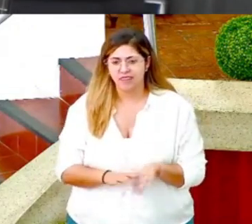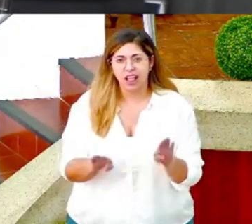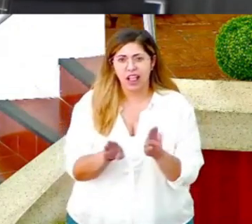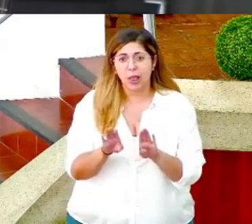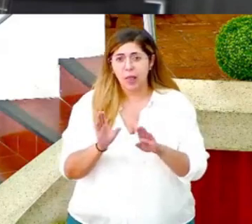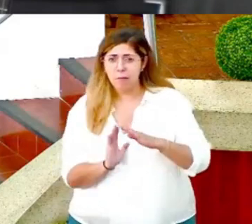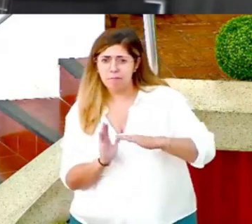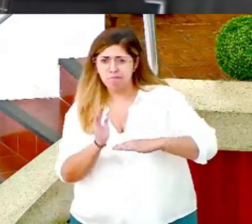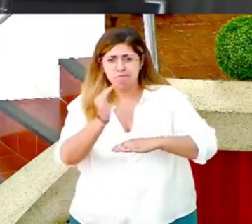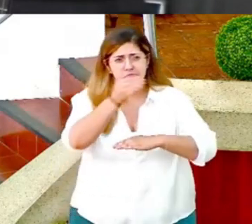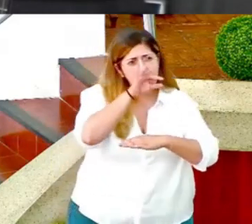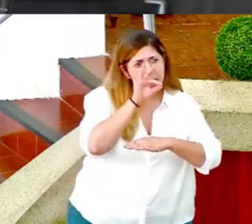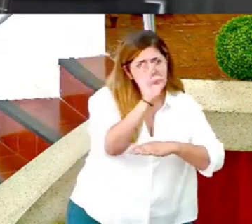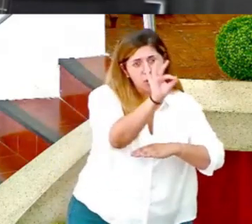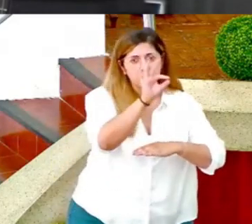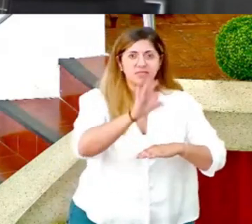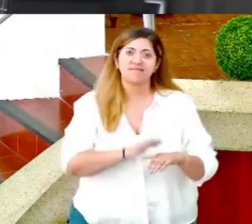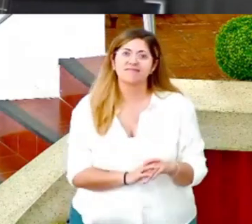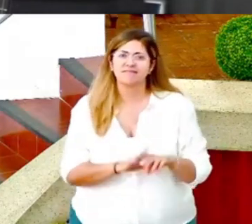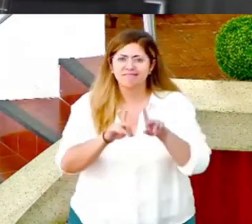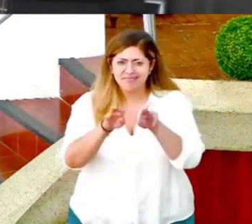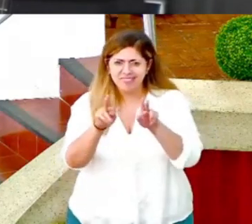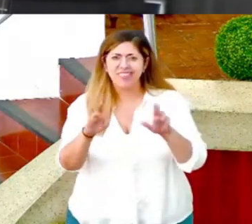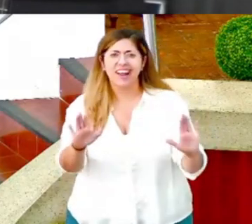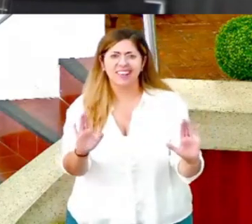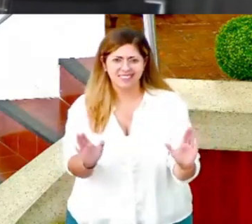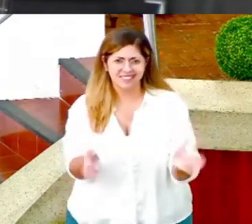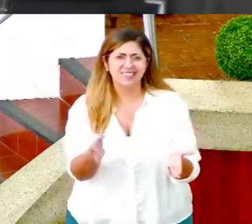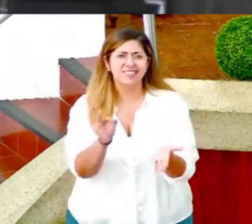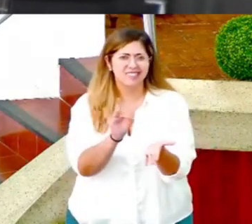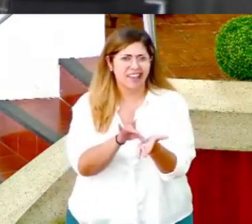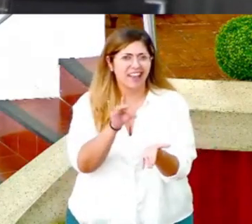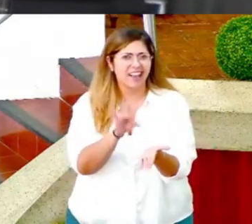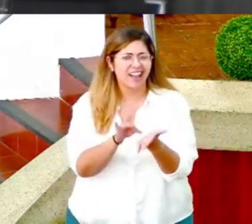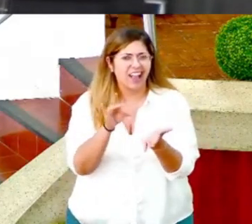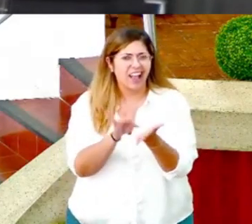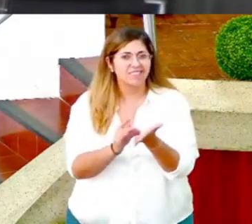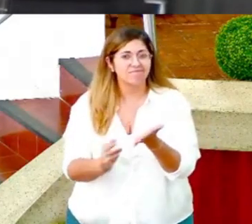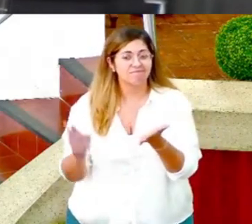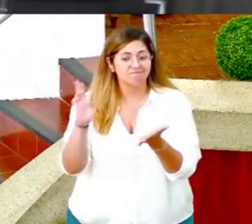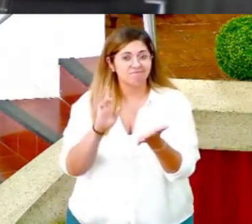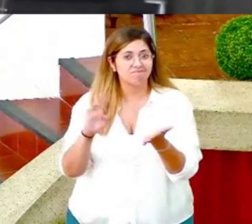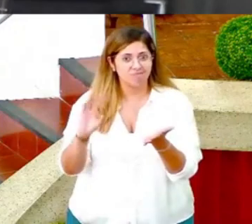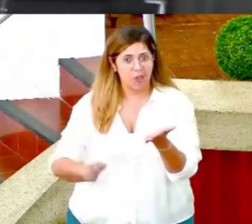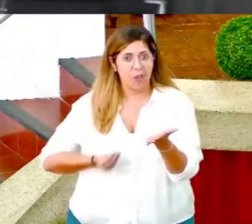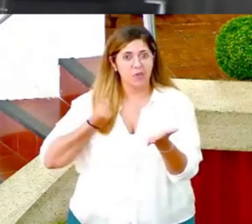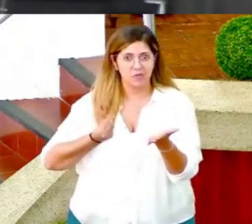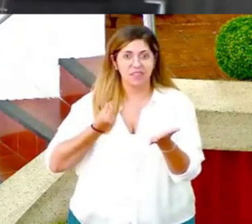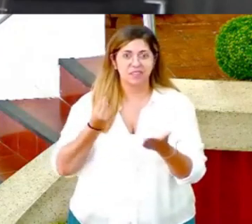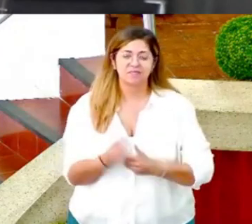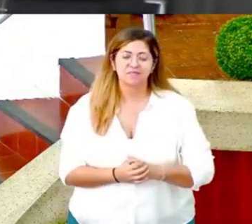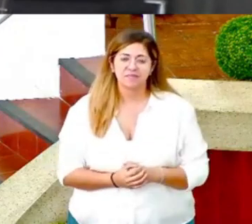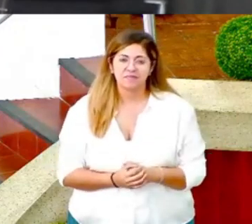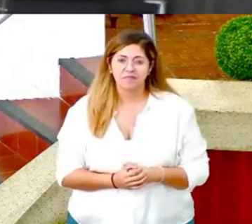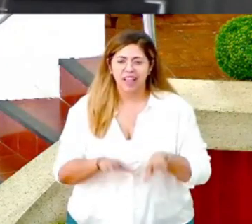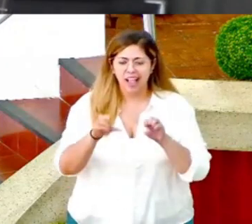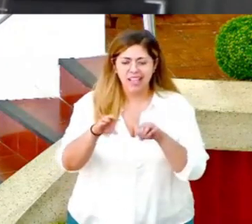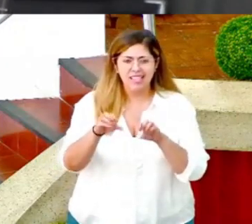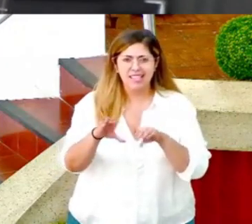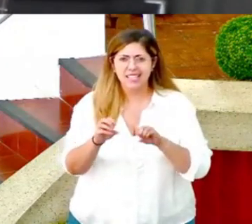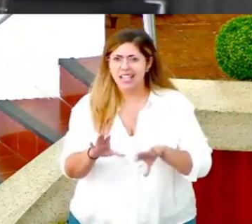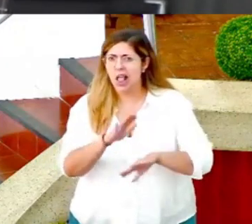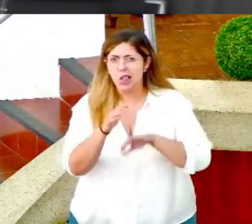curva, um rei muito diferente mesmo, um vaso de bênção, um conjunto de instruções nesse